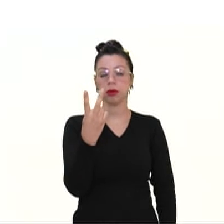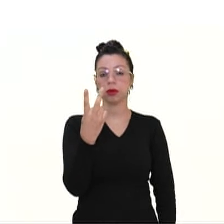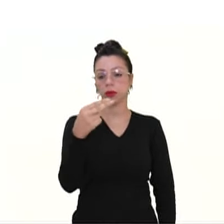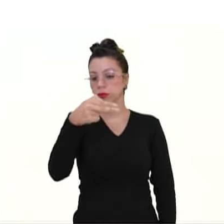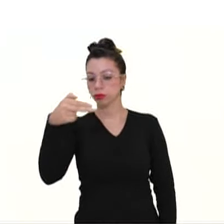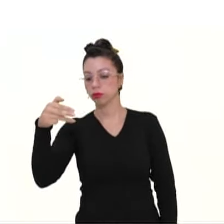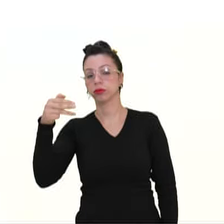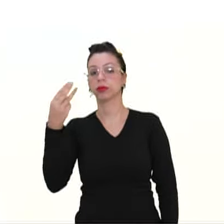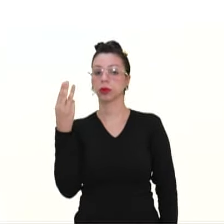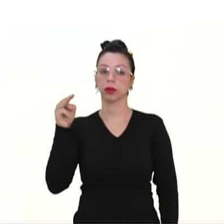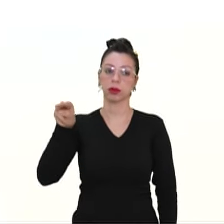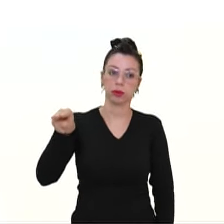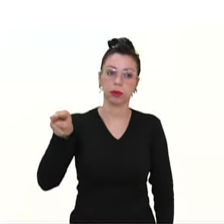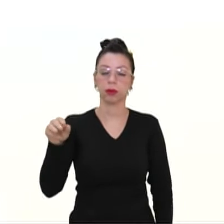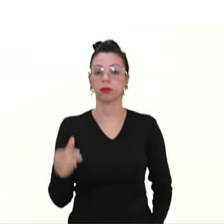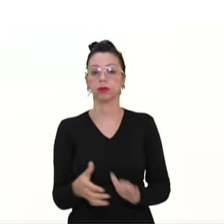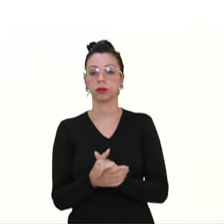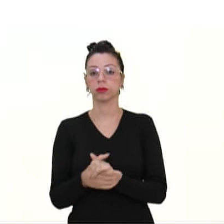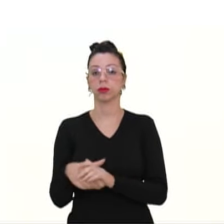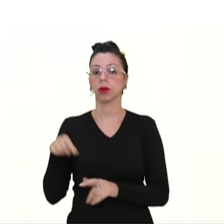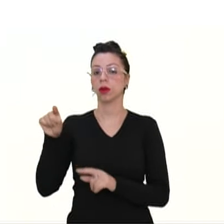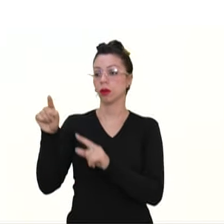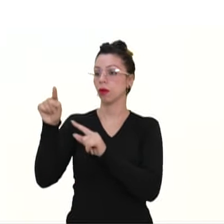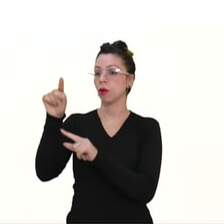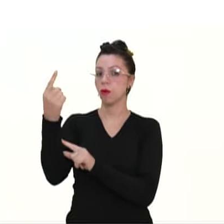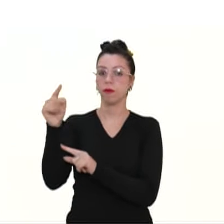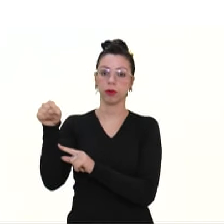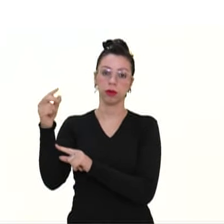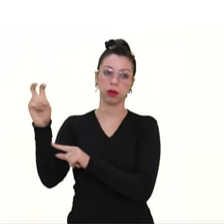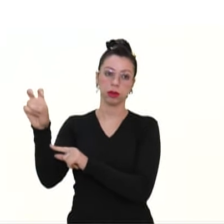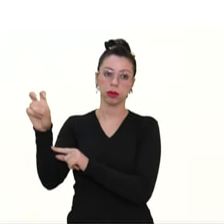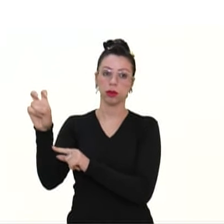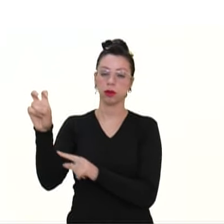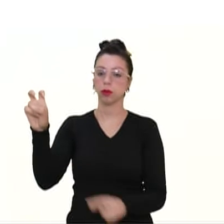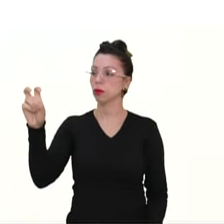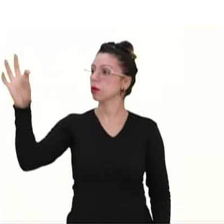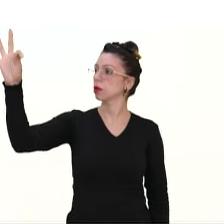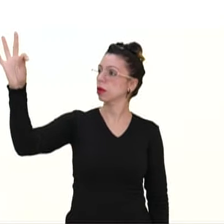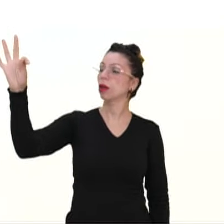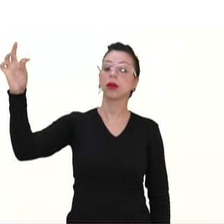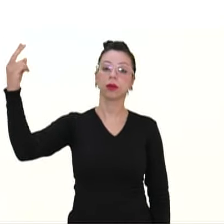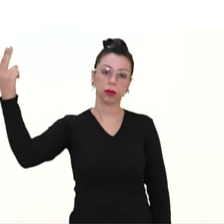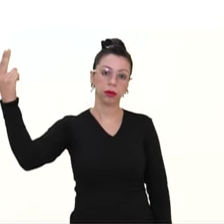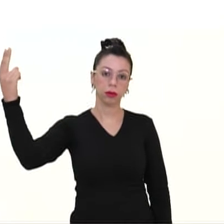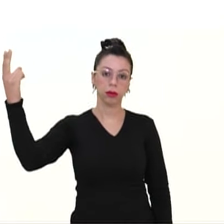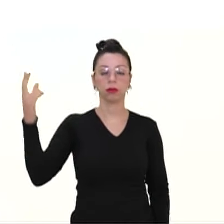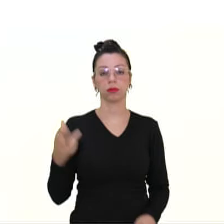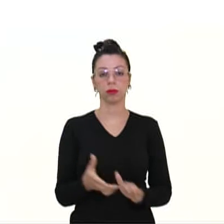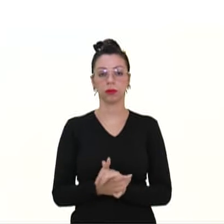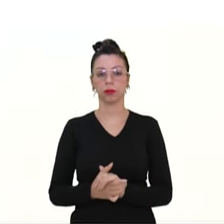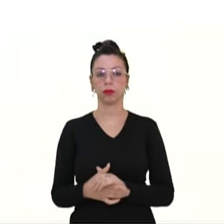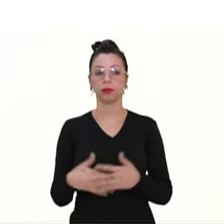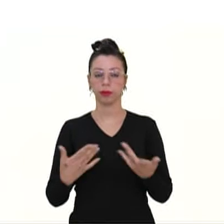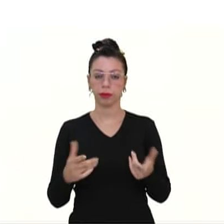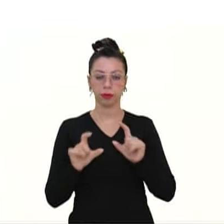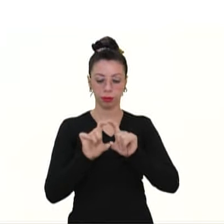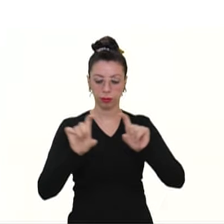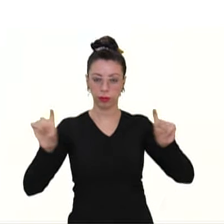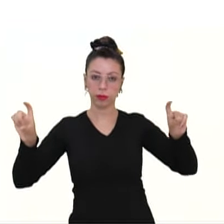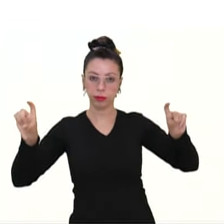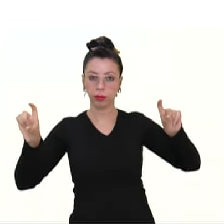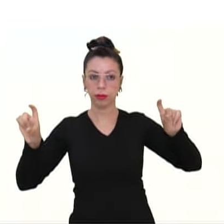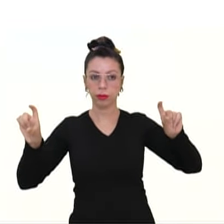repetir, 1,5 você vai repetir, e olha só, tem elevado a T, elevado a 2. Então, o que acontece? Bom, fica